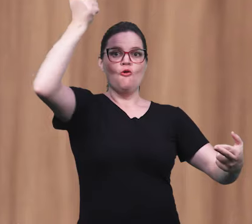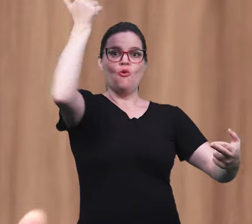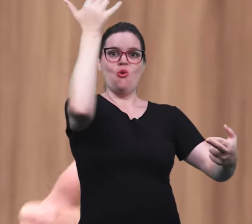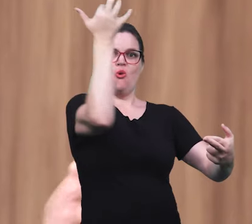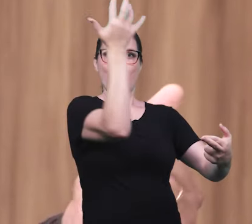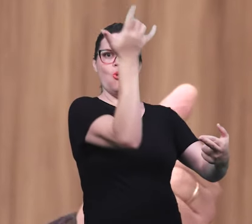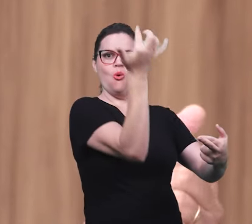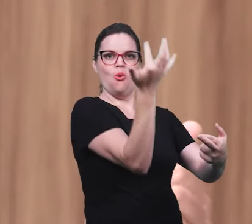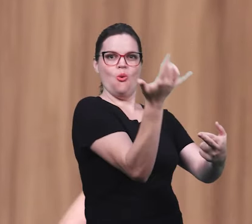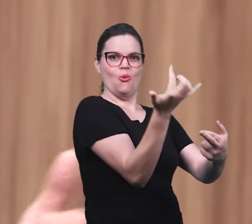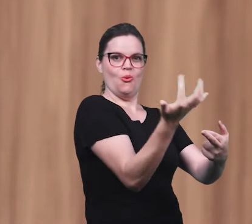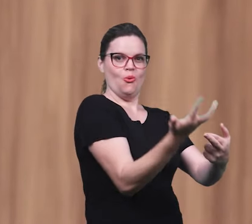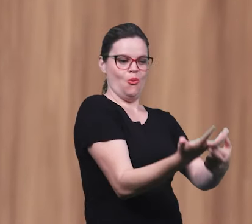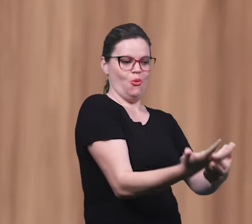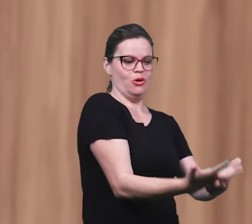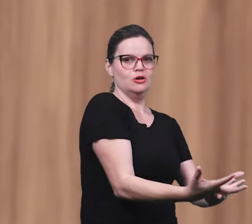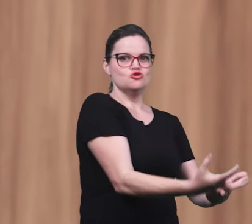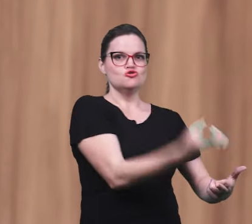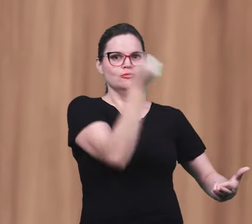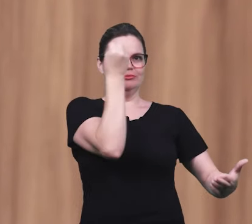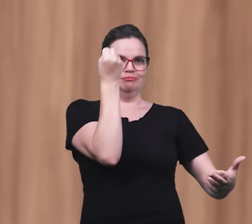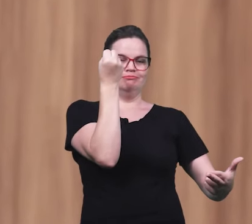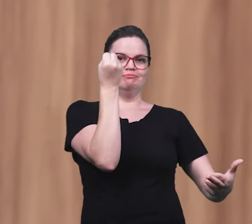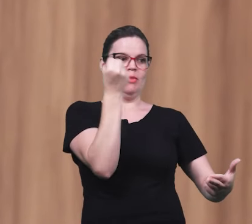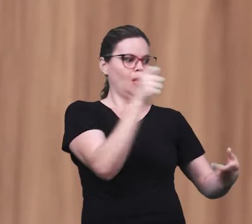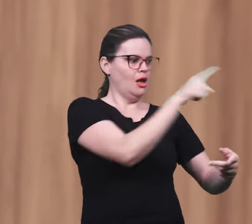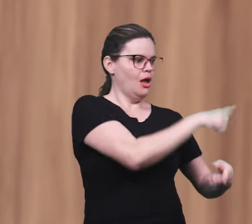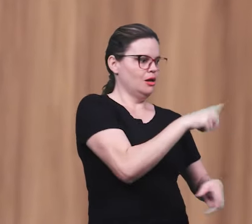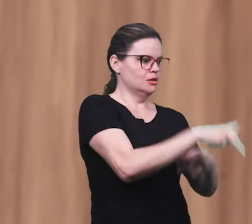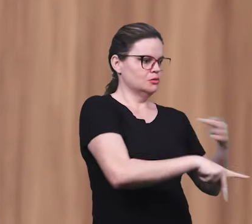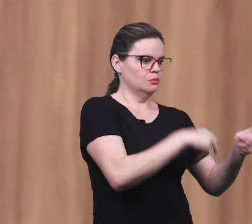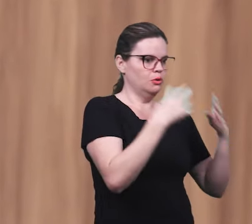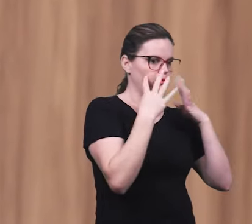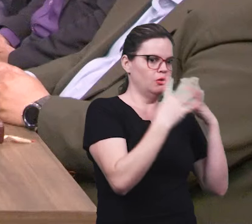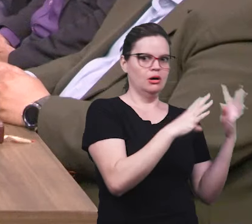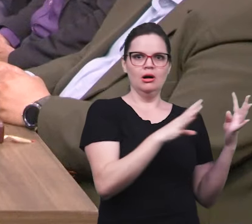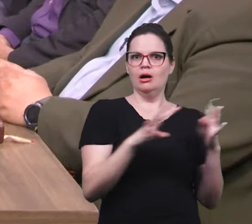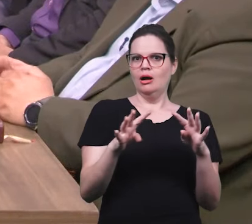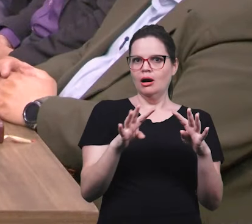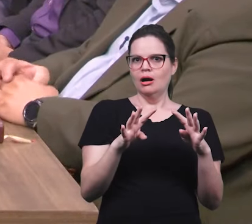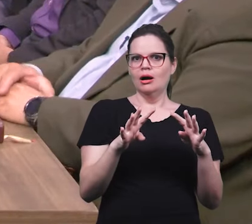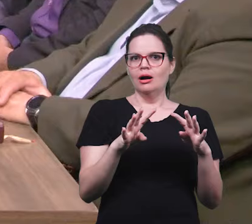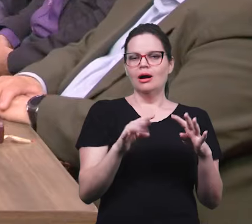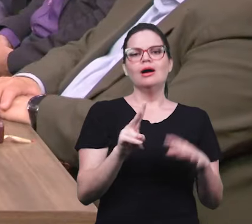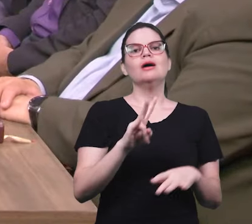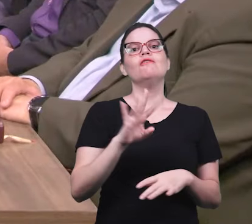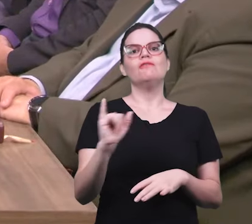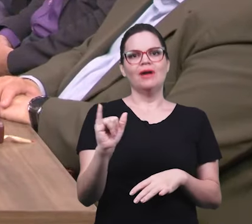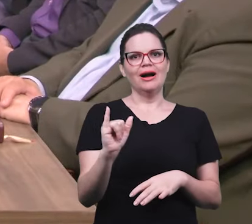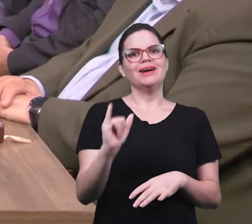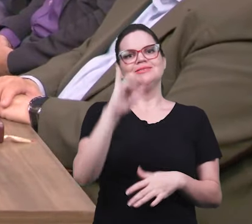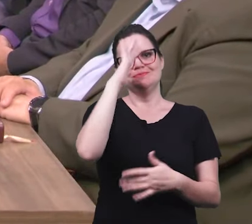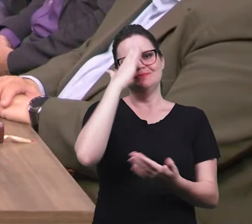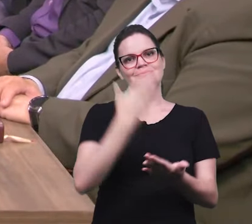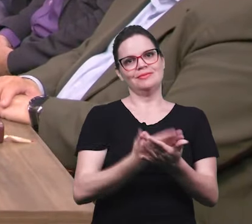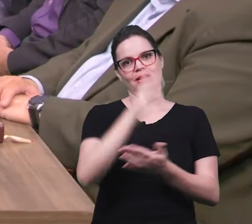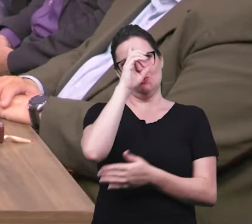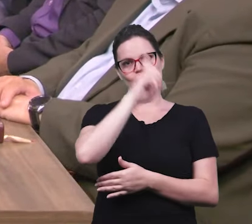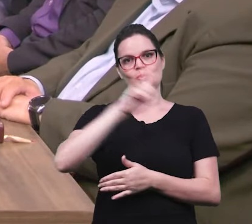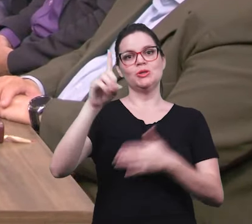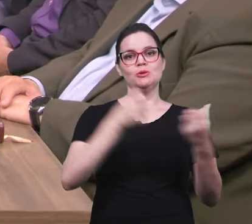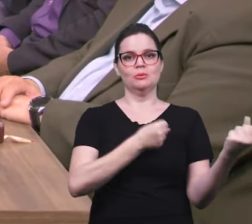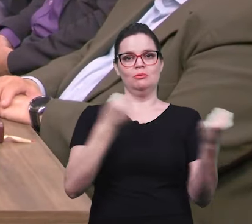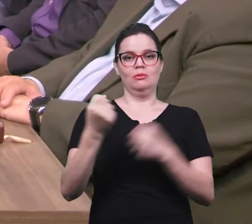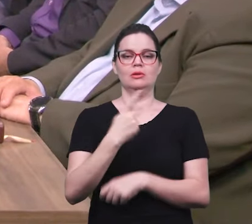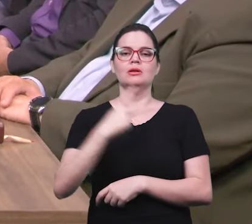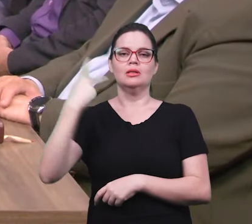né? Então, dentro desse conceito de energia, né, Deus ele mostra que o propósito dele se cumpre. O homem